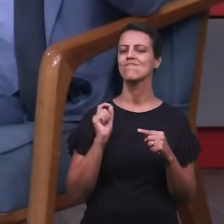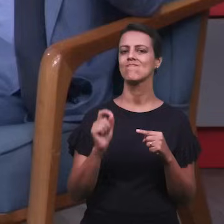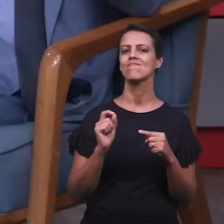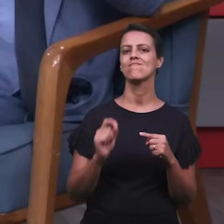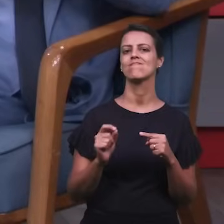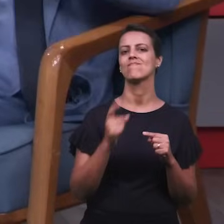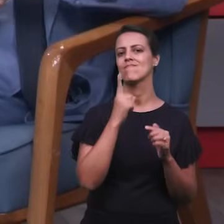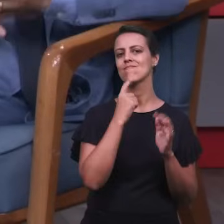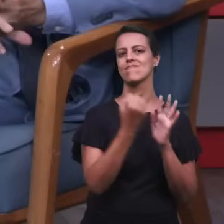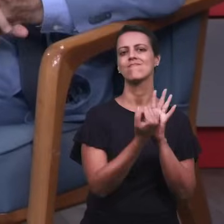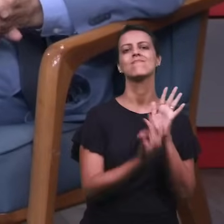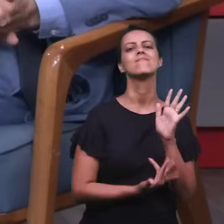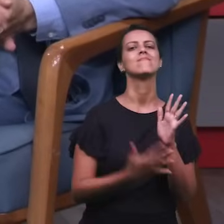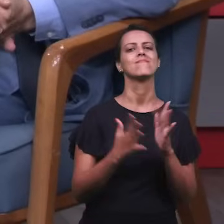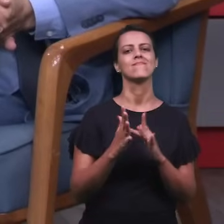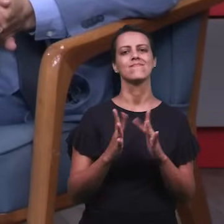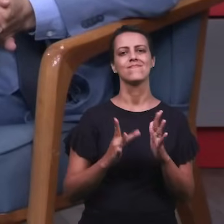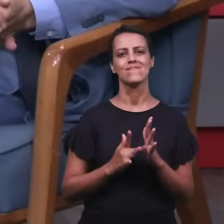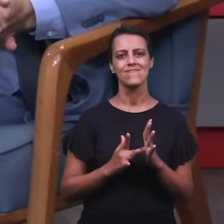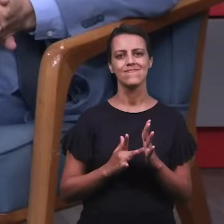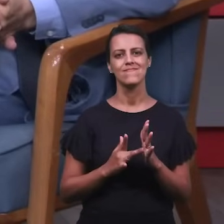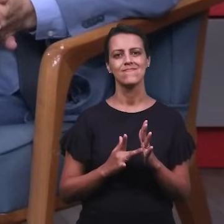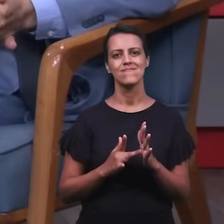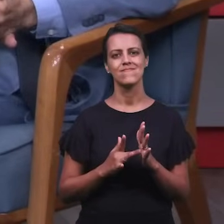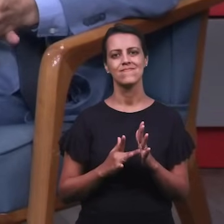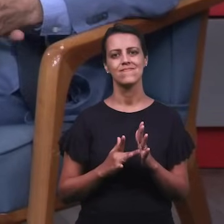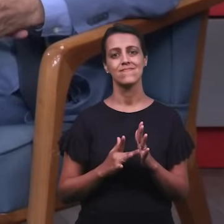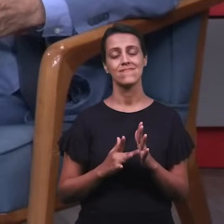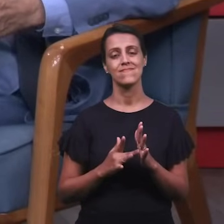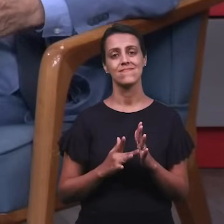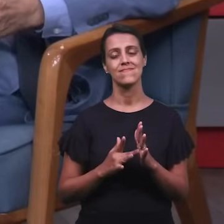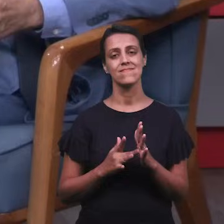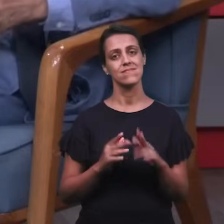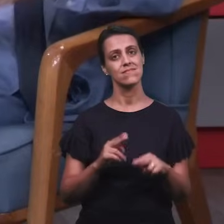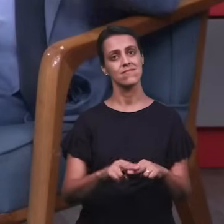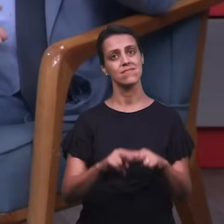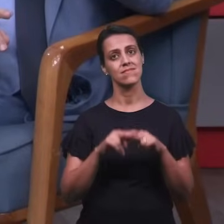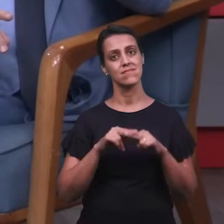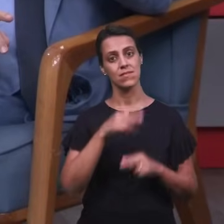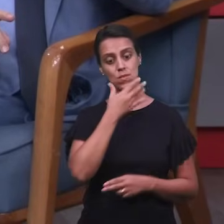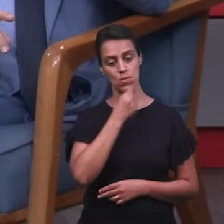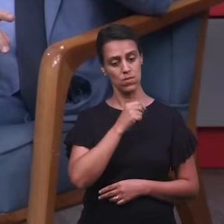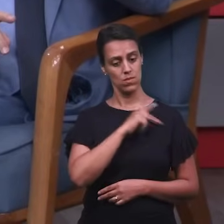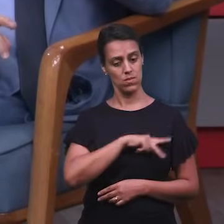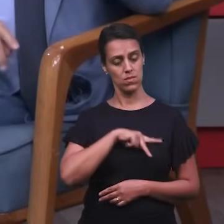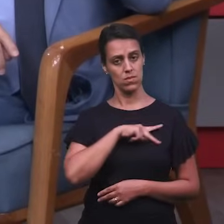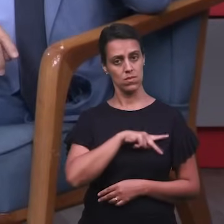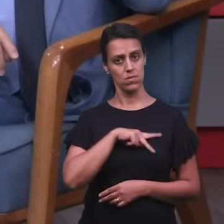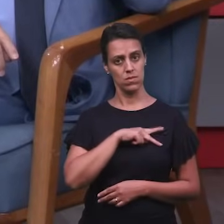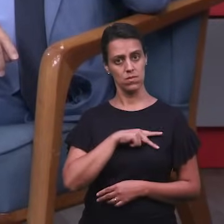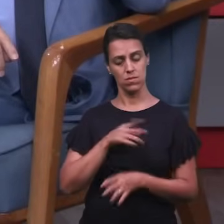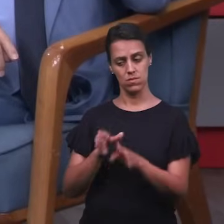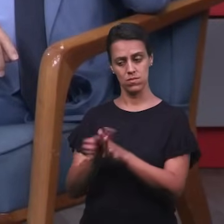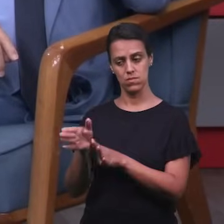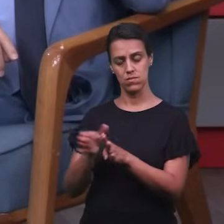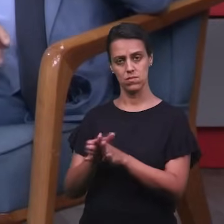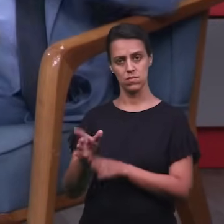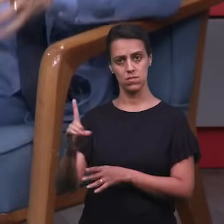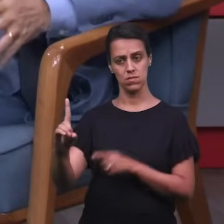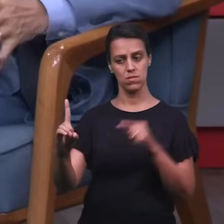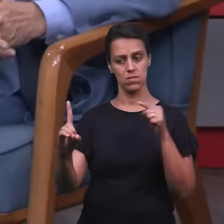É por isso que Paulo exorta Timóteo.